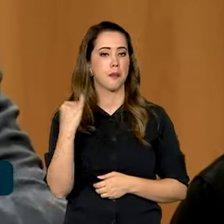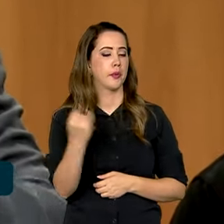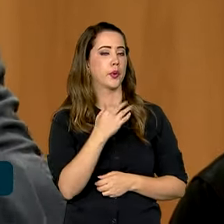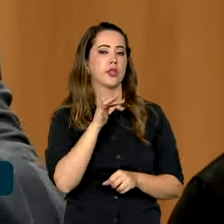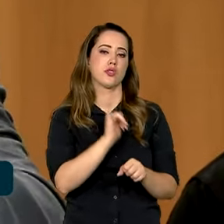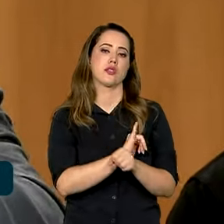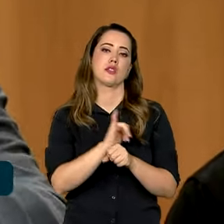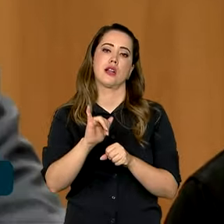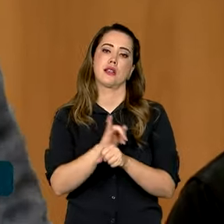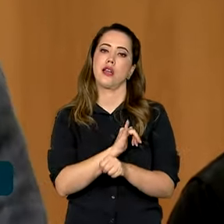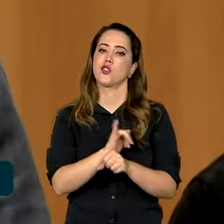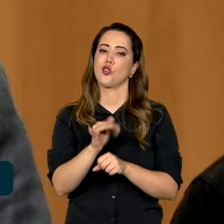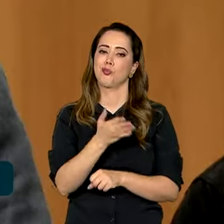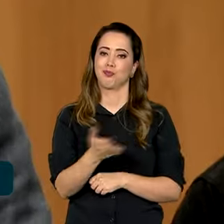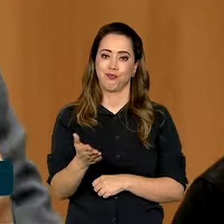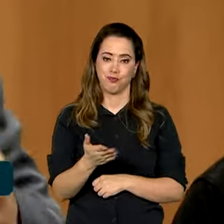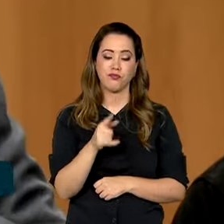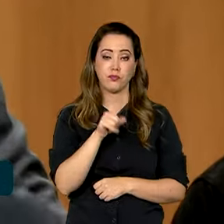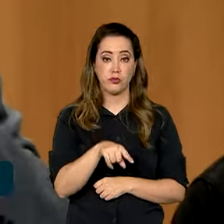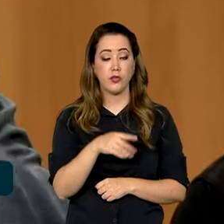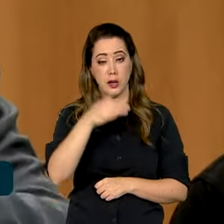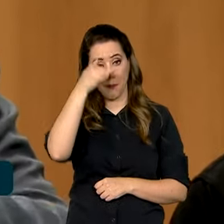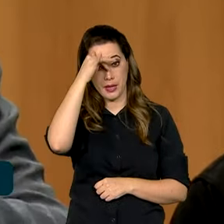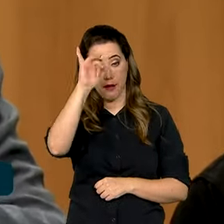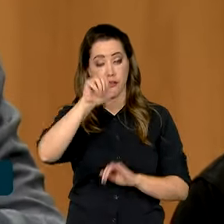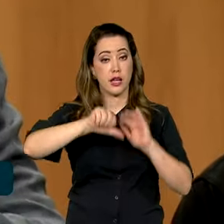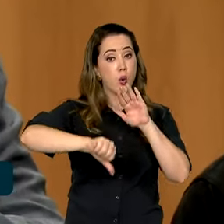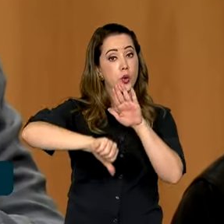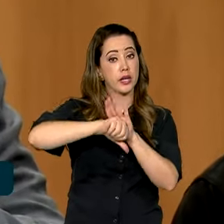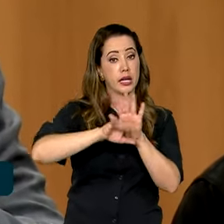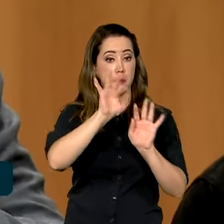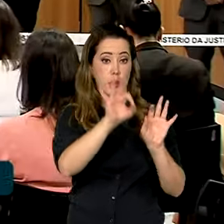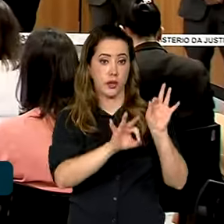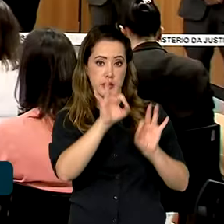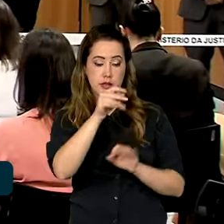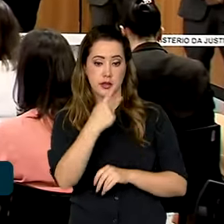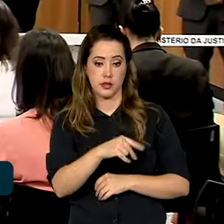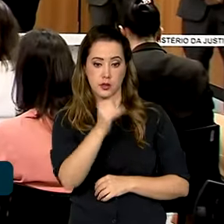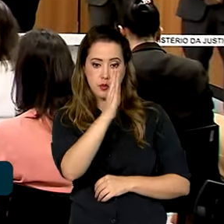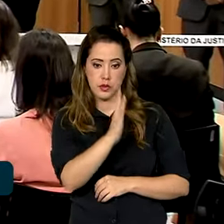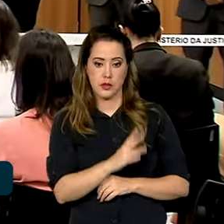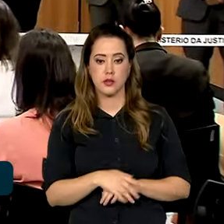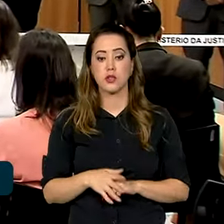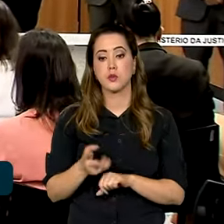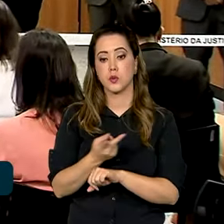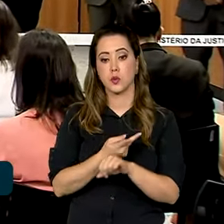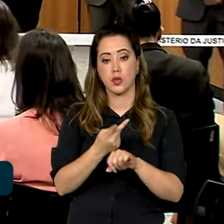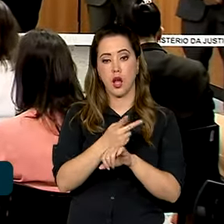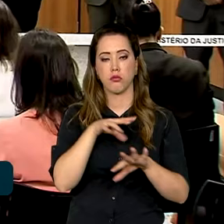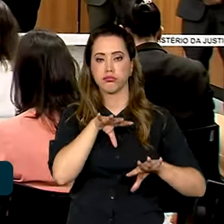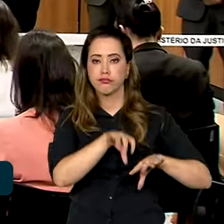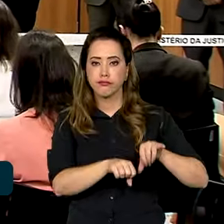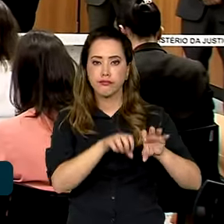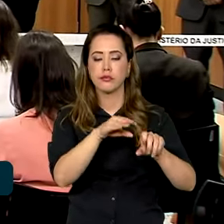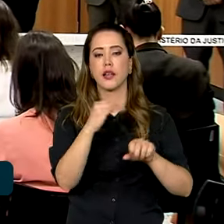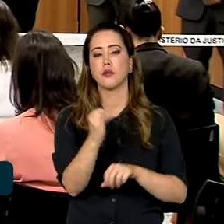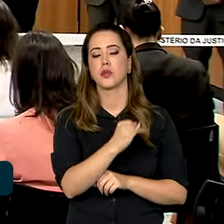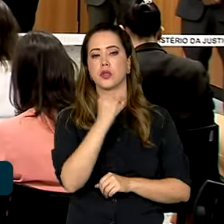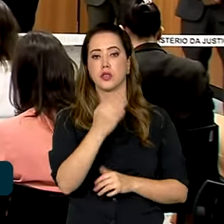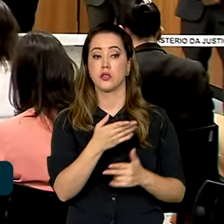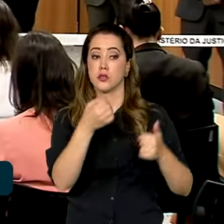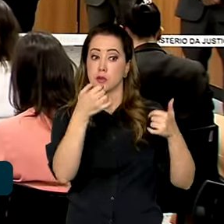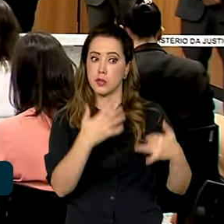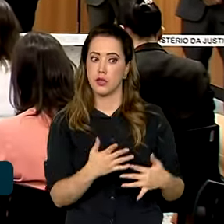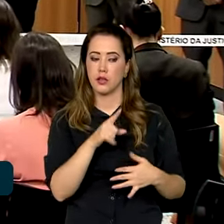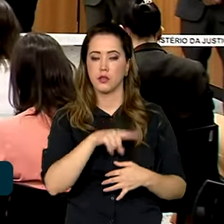estratégica disso no combate ao crime organizado no Brasil essas buscas e apreensões são fundamentais como os senhores e